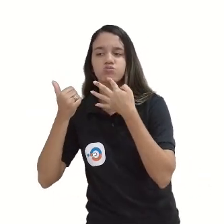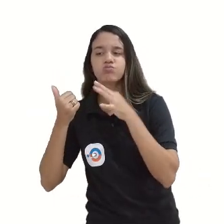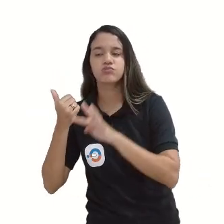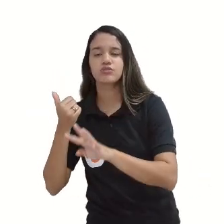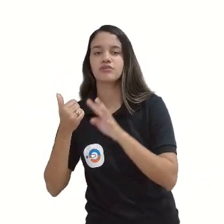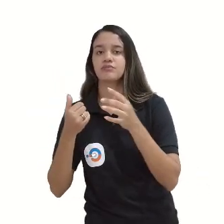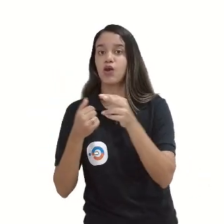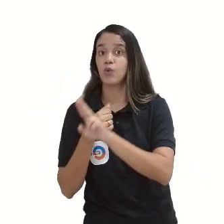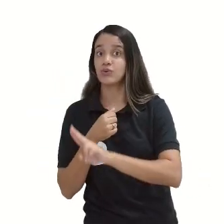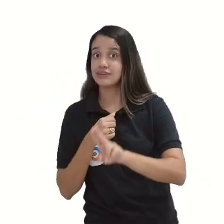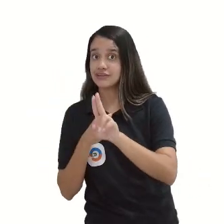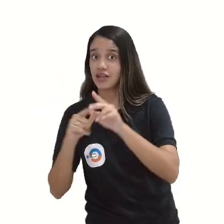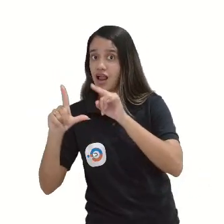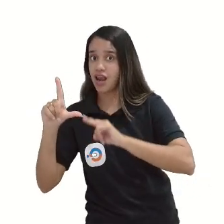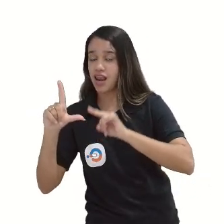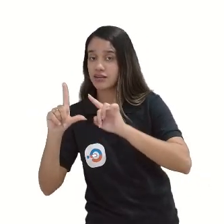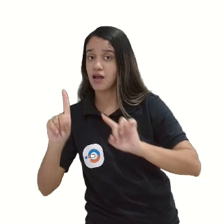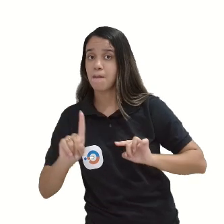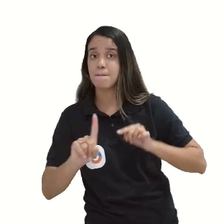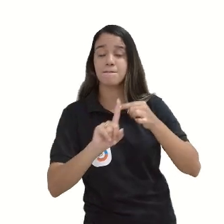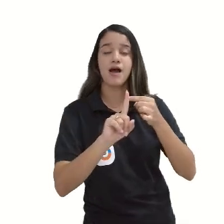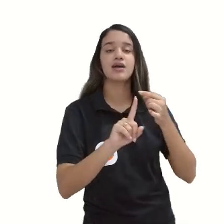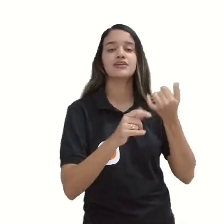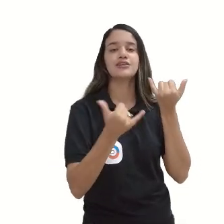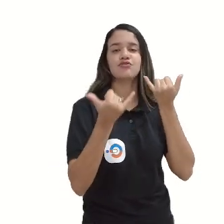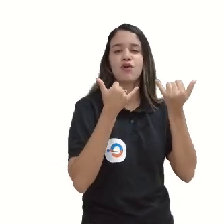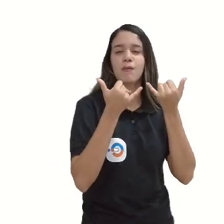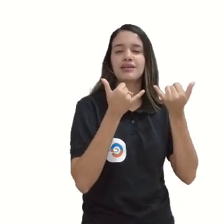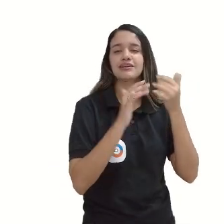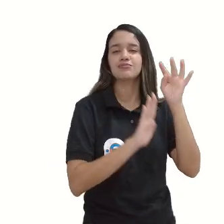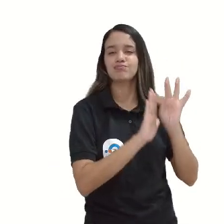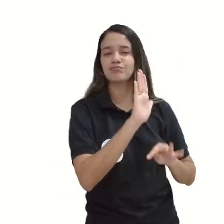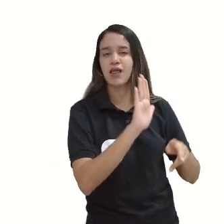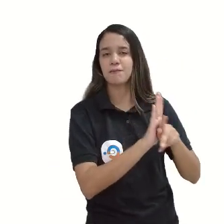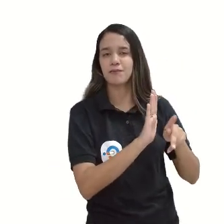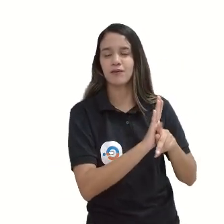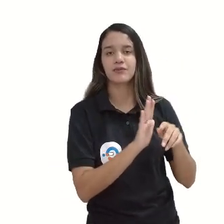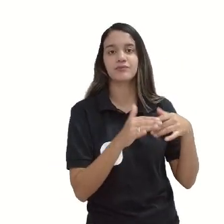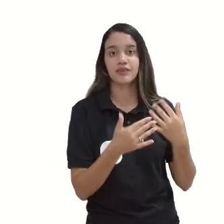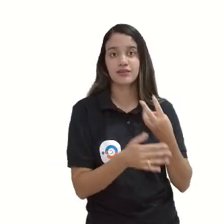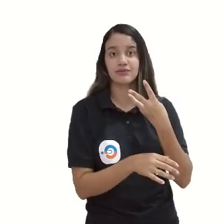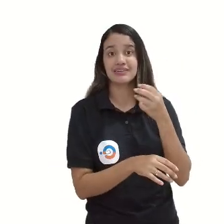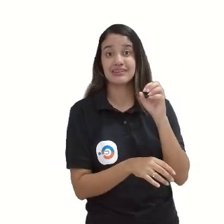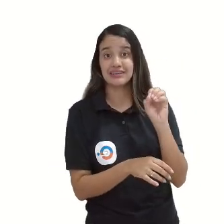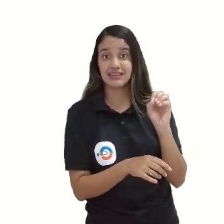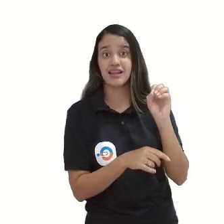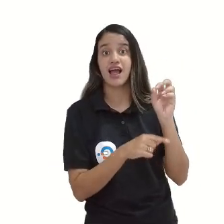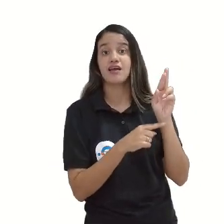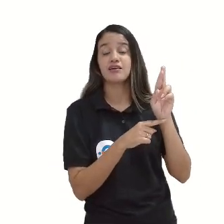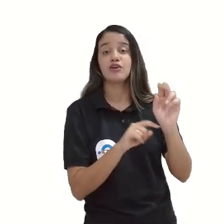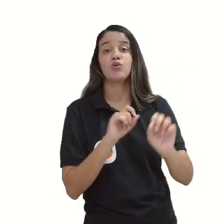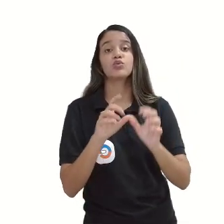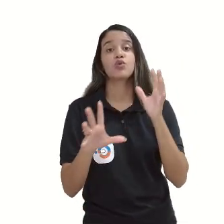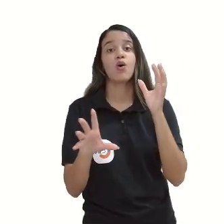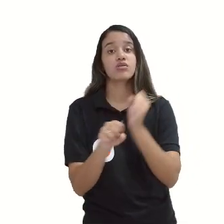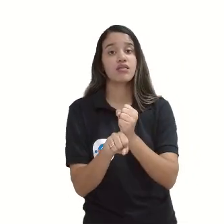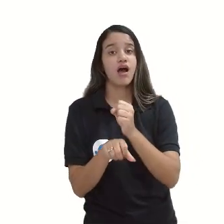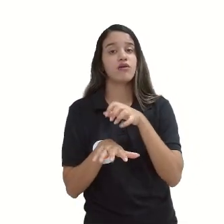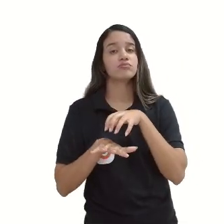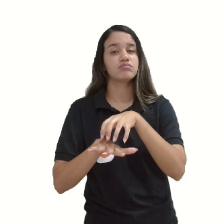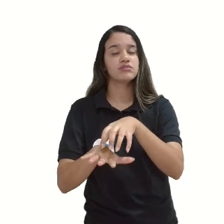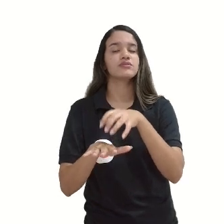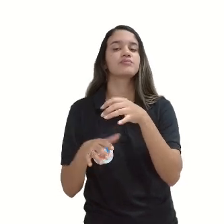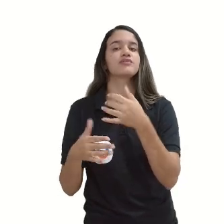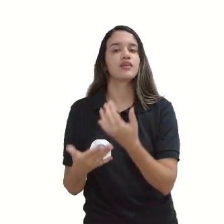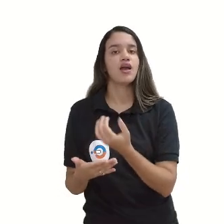desconhecidas, utilizando essas letras, com as informações que estão no texto. Nesse caso, 30 representa o total de veículos, ou seja, número